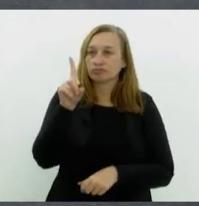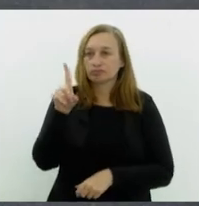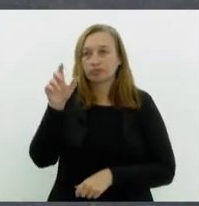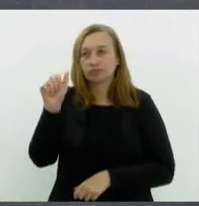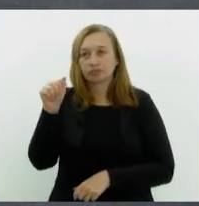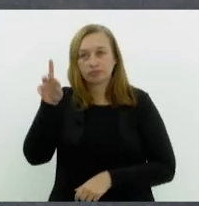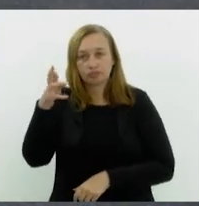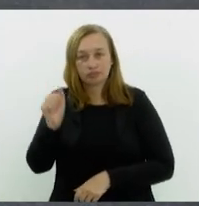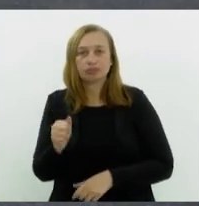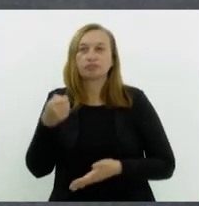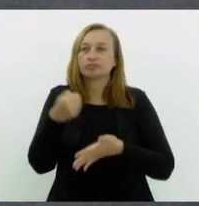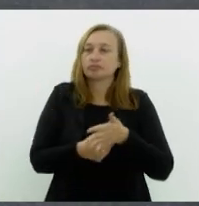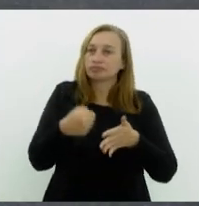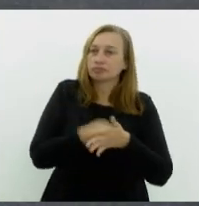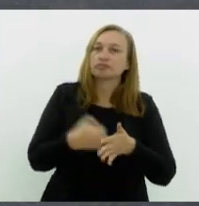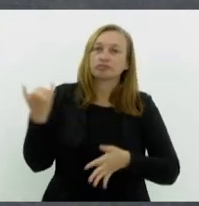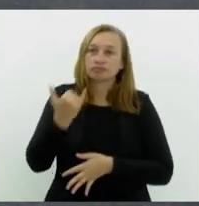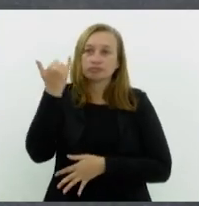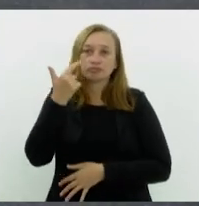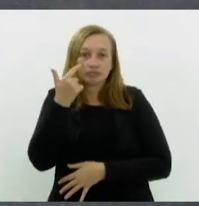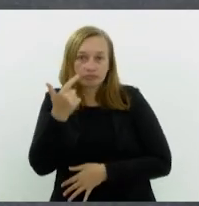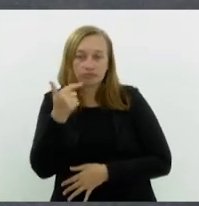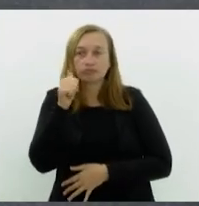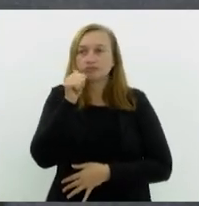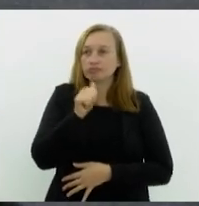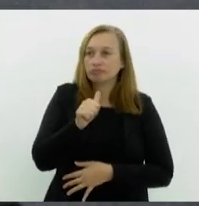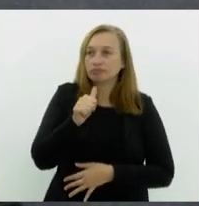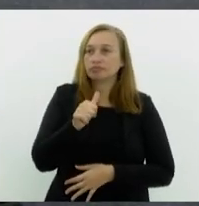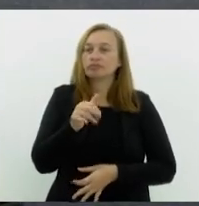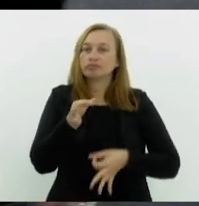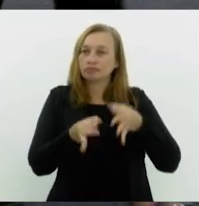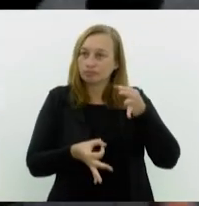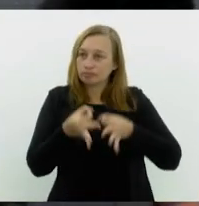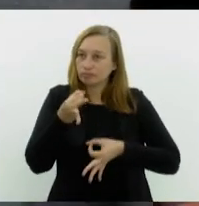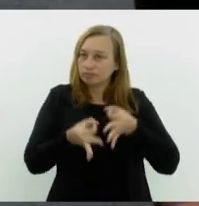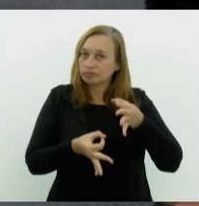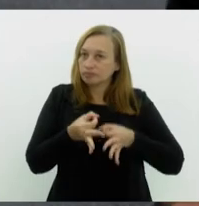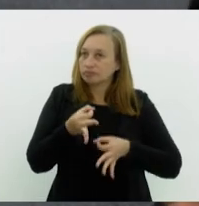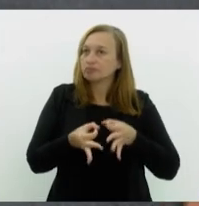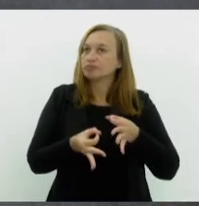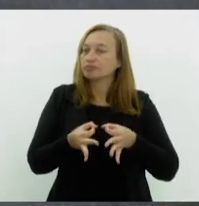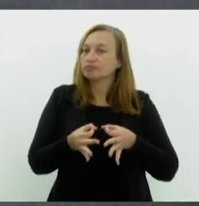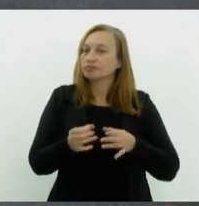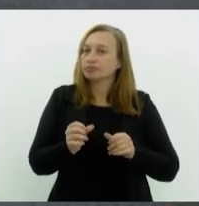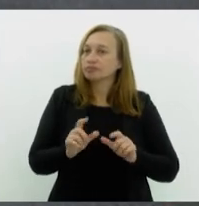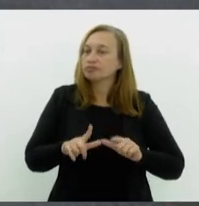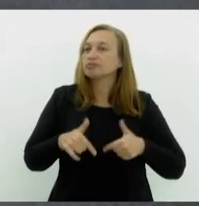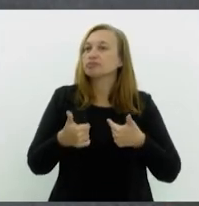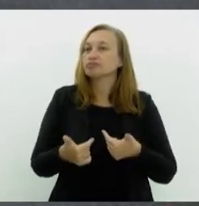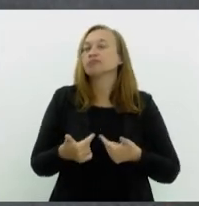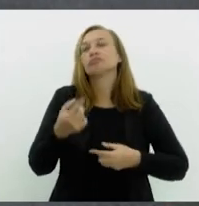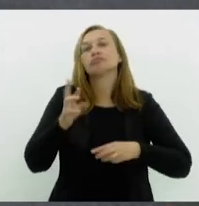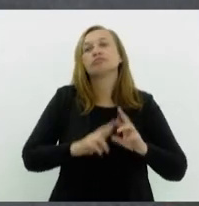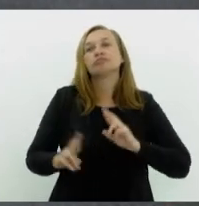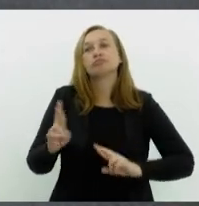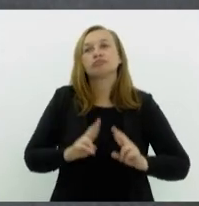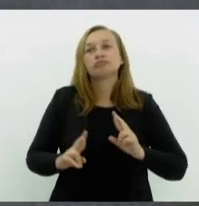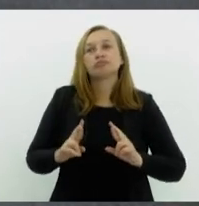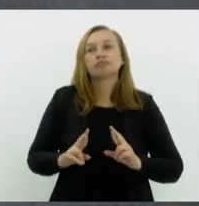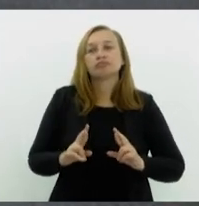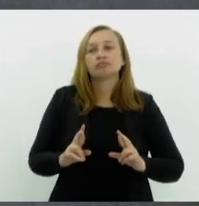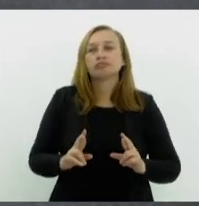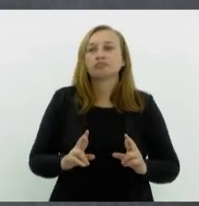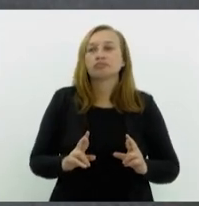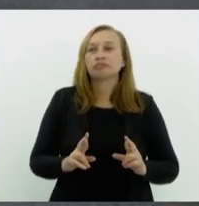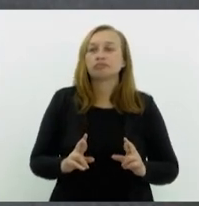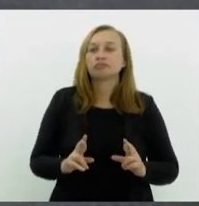luta importante que a gente viu as mulheres juristas fazendo com relação à possibilidade de ocupar uma